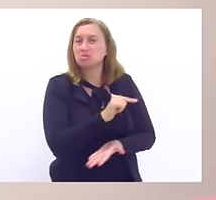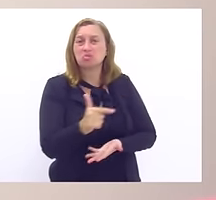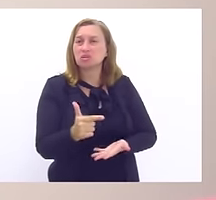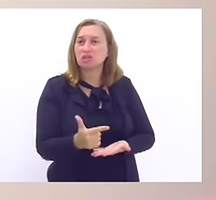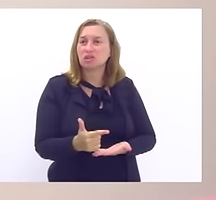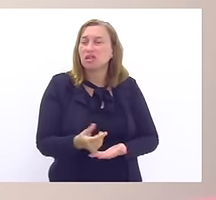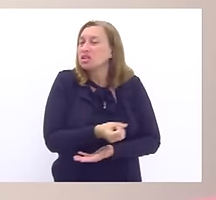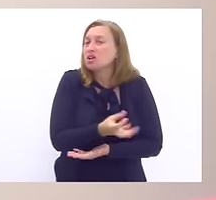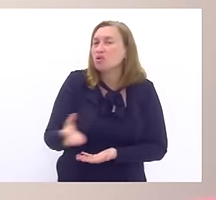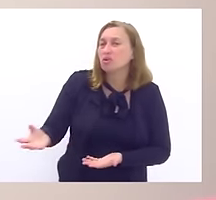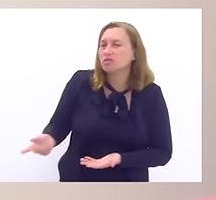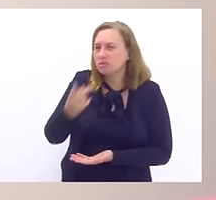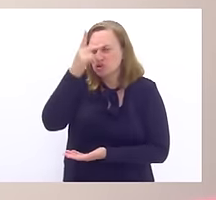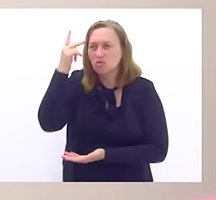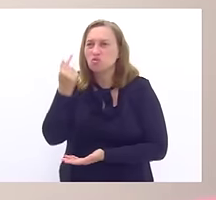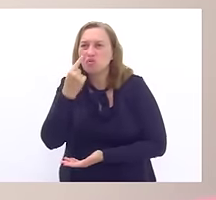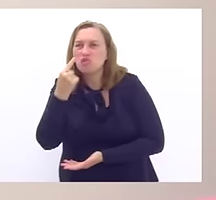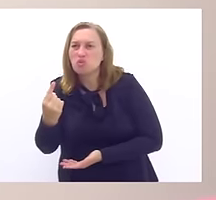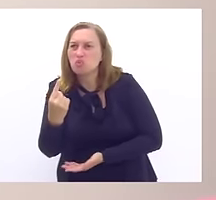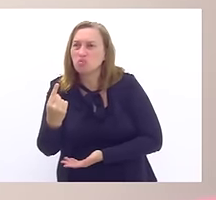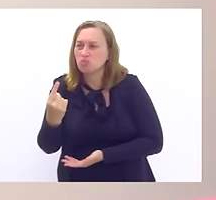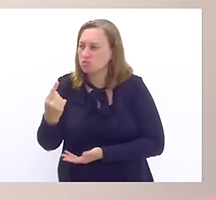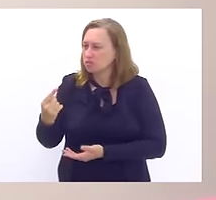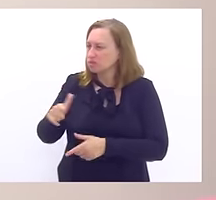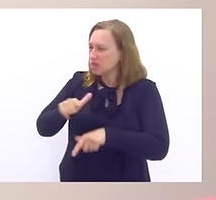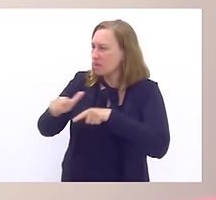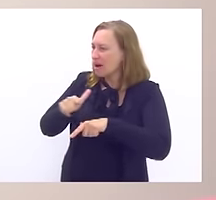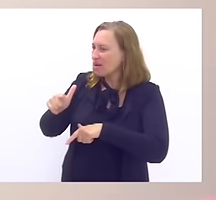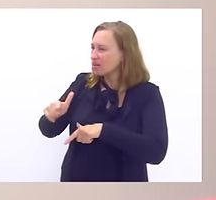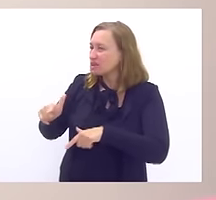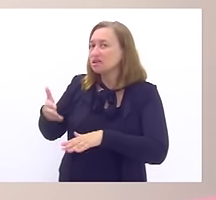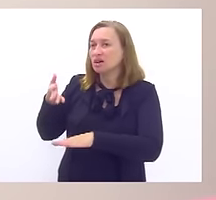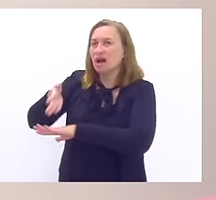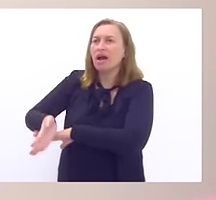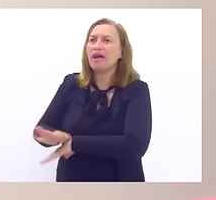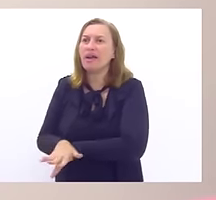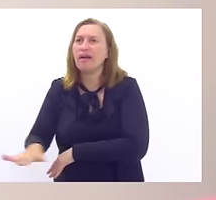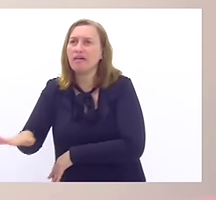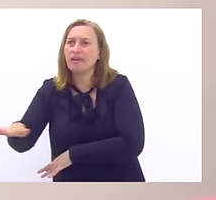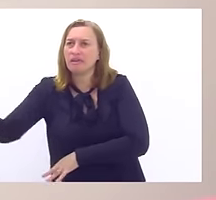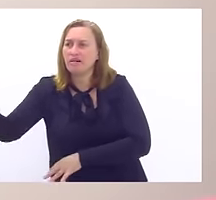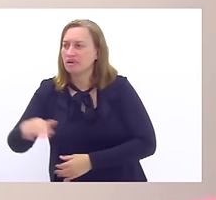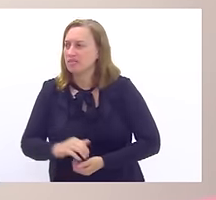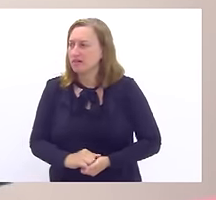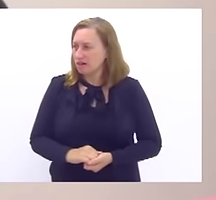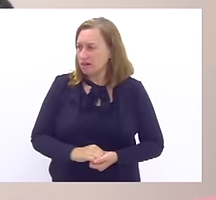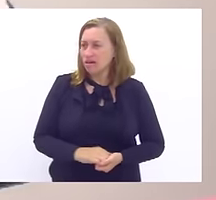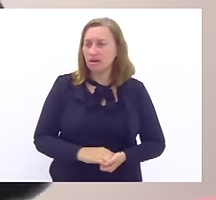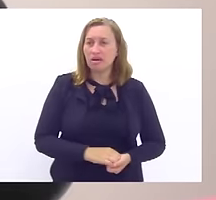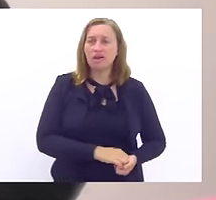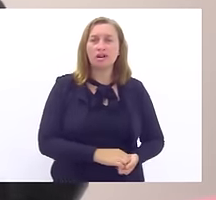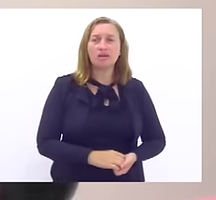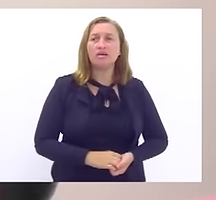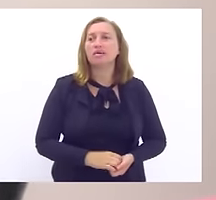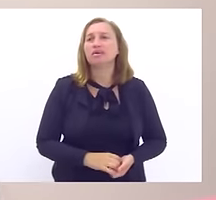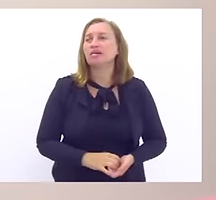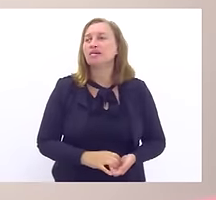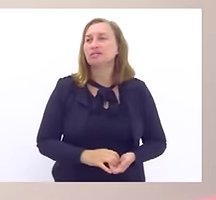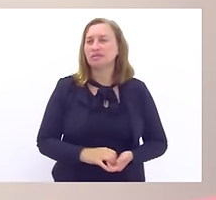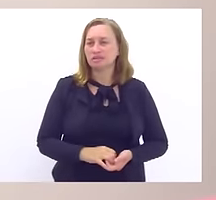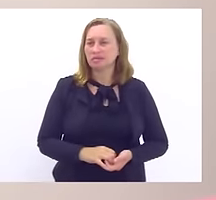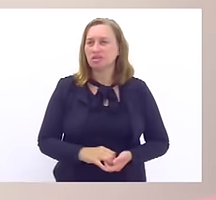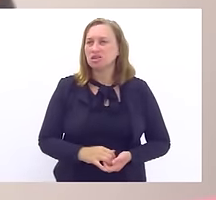aqui ainda agora a gente não vê uma operação dentro da favela faz operação na favela tá cheio de vagabundo lá com a moto irregulada tanto problema